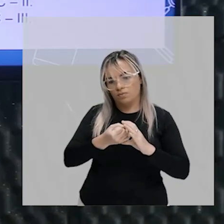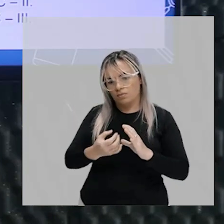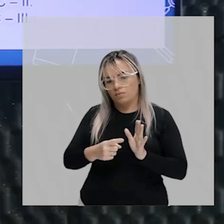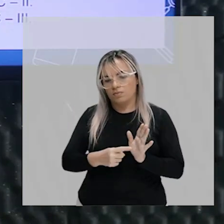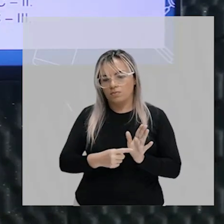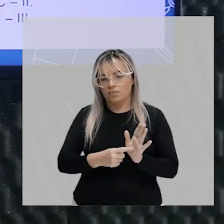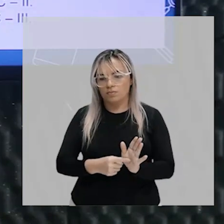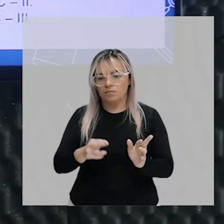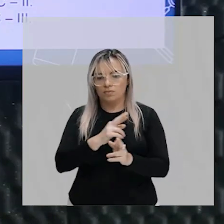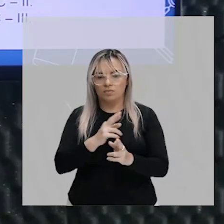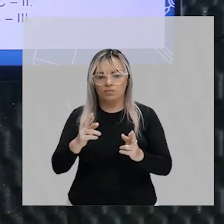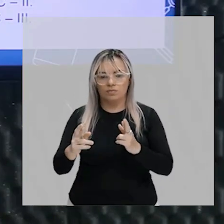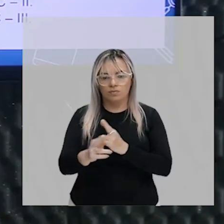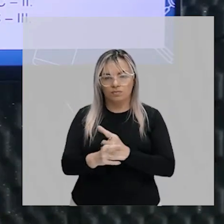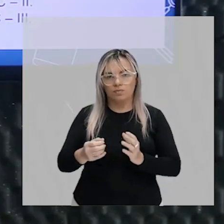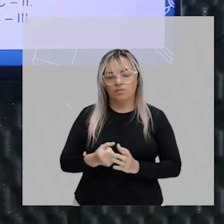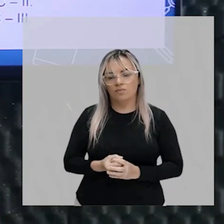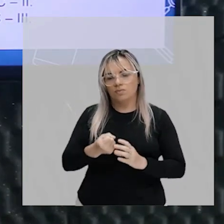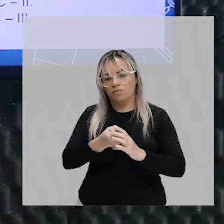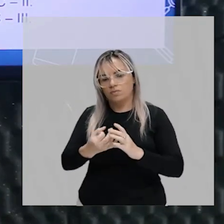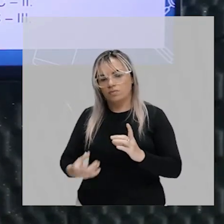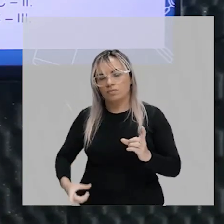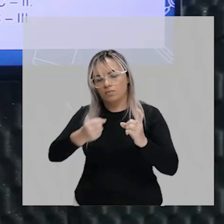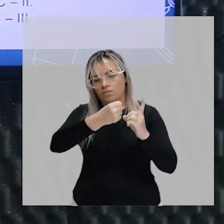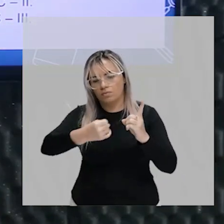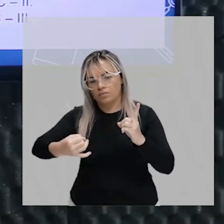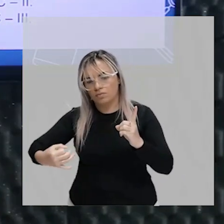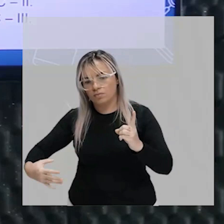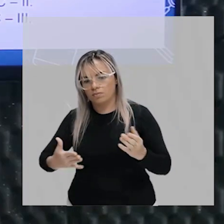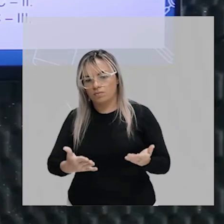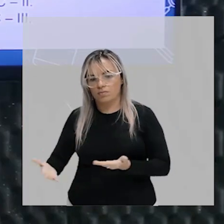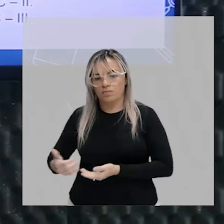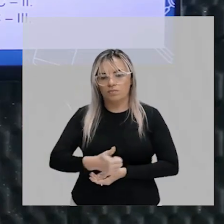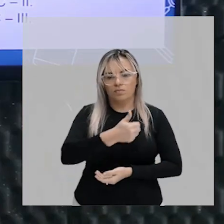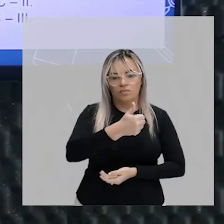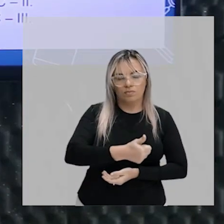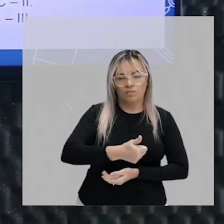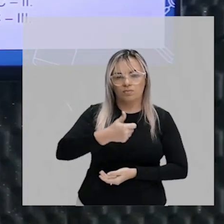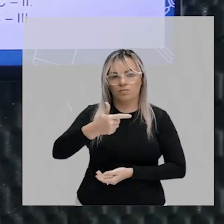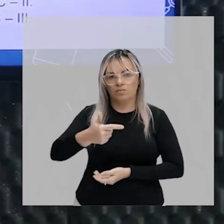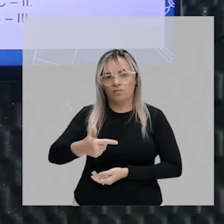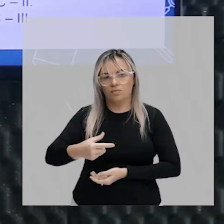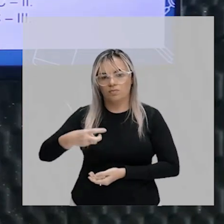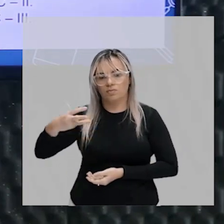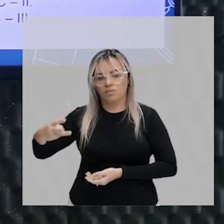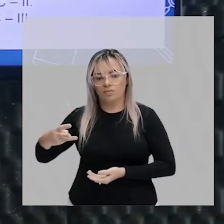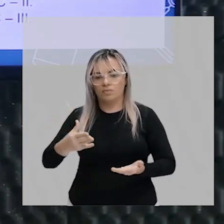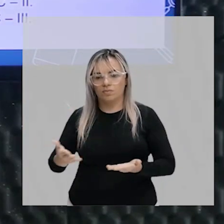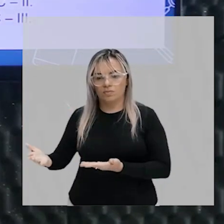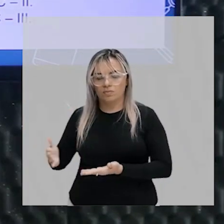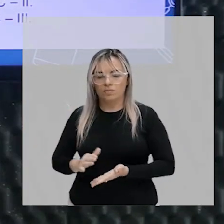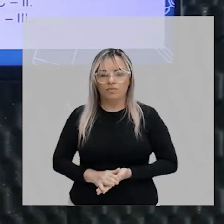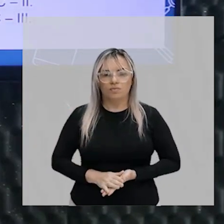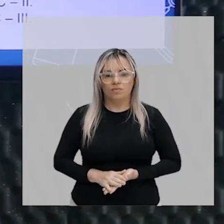a seguir e os relaciona com os conjuntos descritos nas sentenças 1 2 e 3 Então